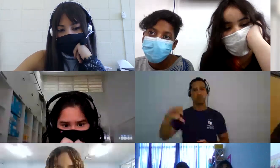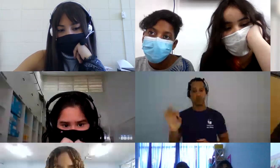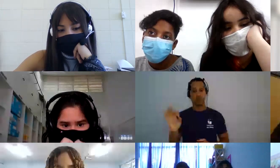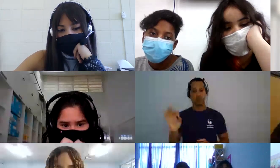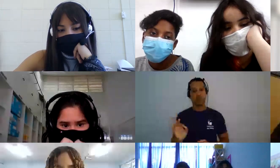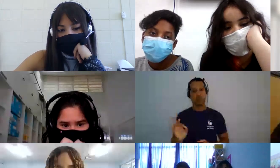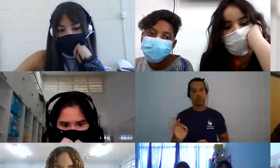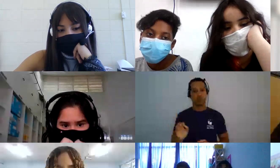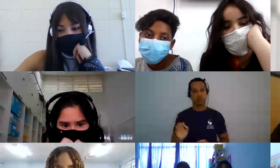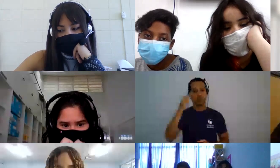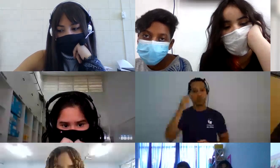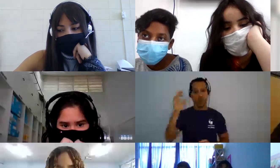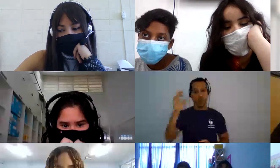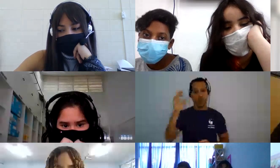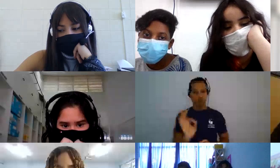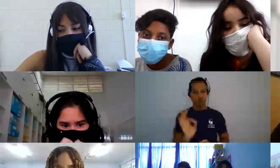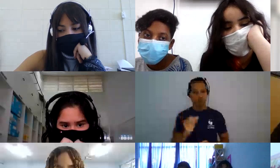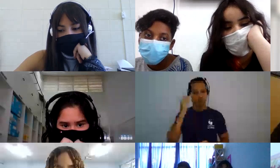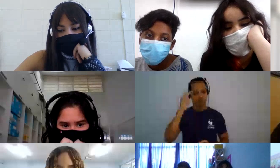Vocês já aprenderam porcentagem, não aprendeu,